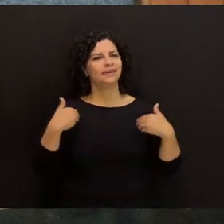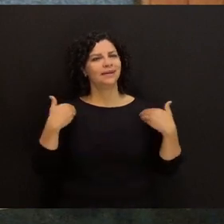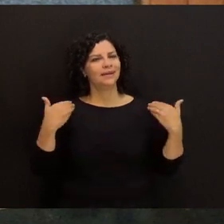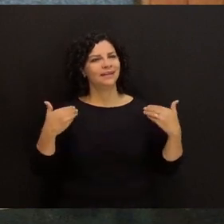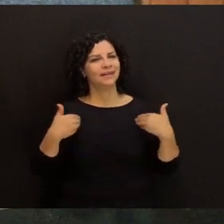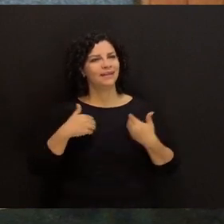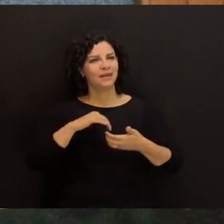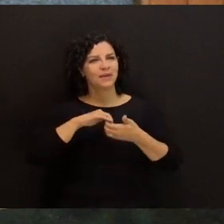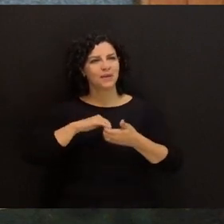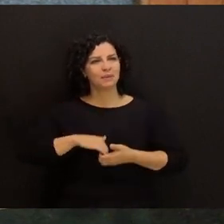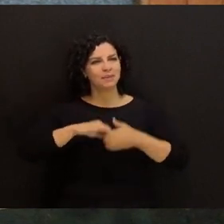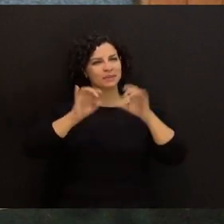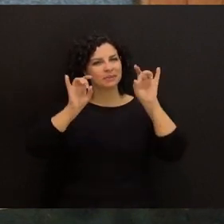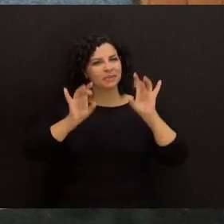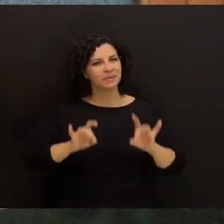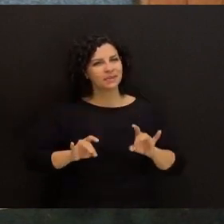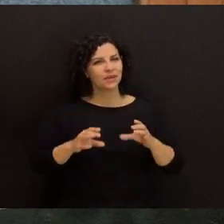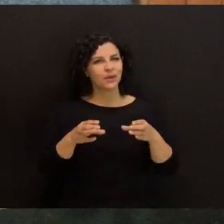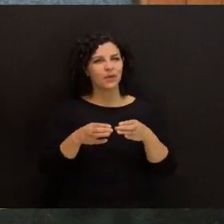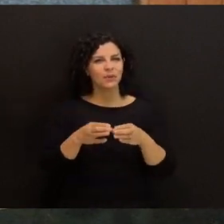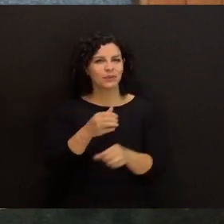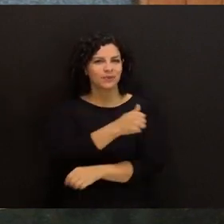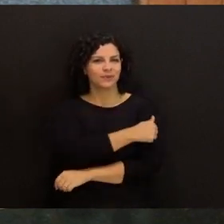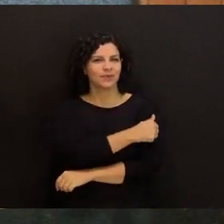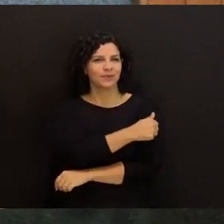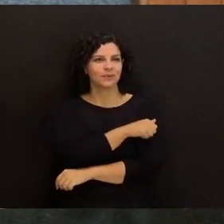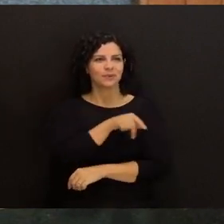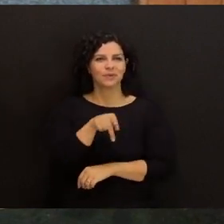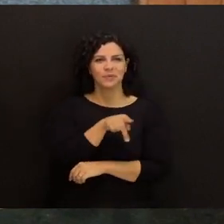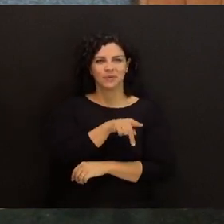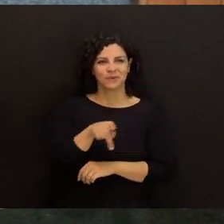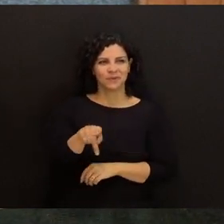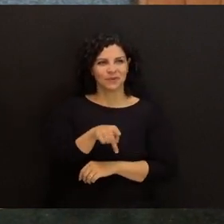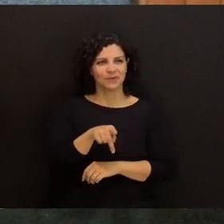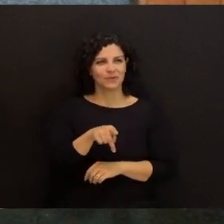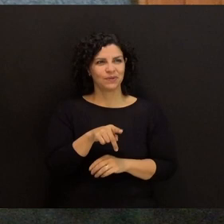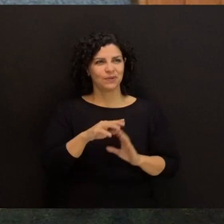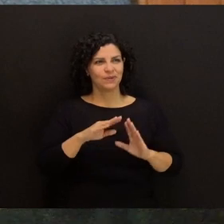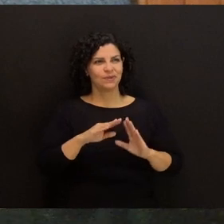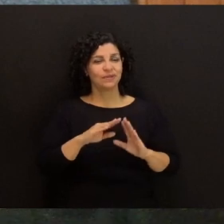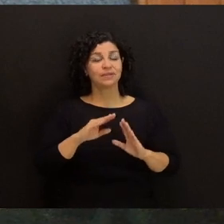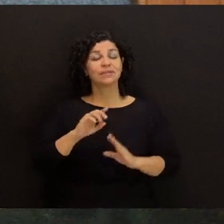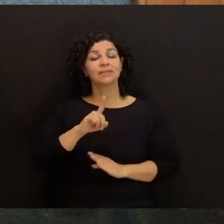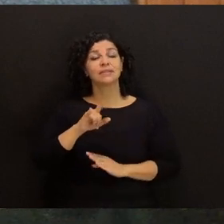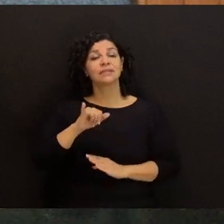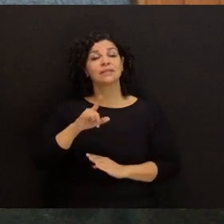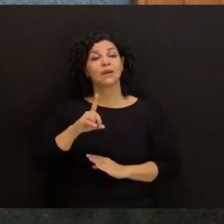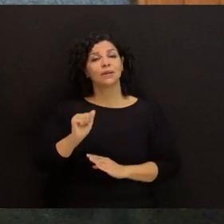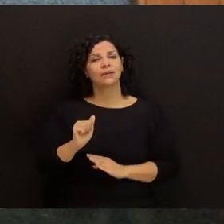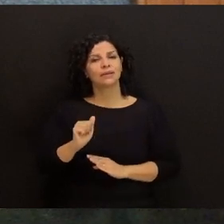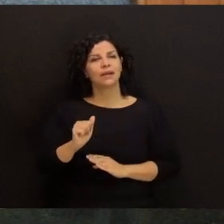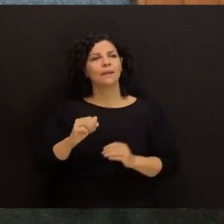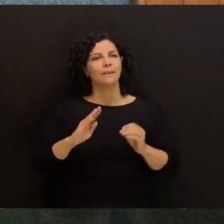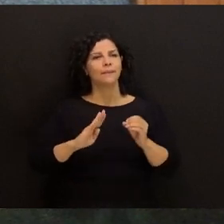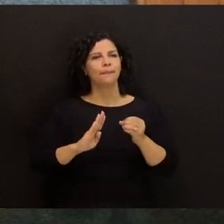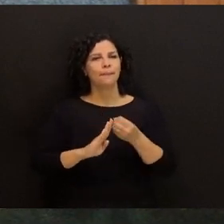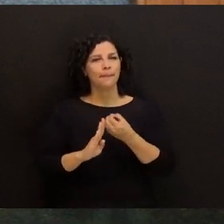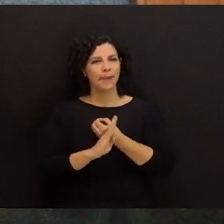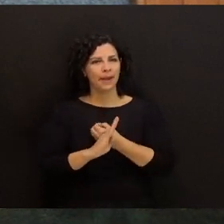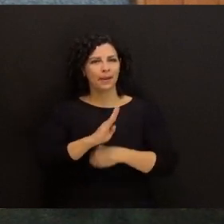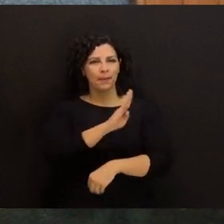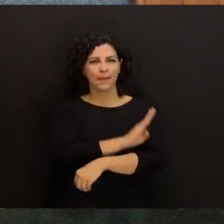cumprimenta em especial aqui a todos os alunos e professores do Colégio Zilda arnes lado borda do campo